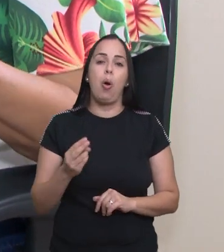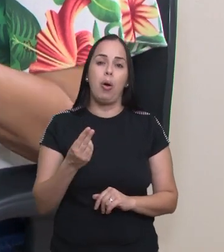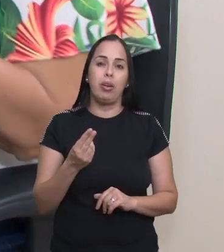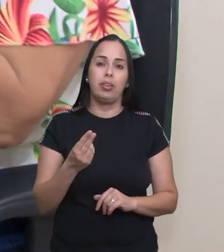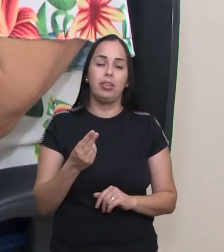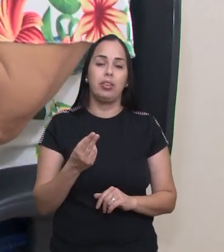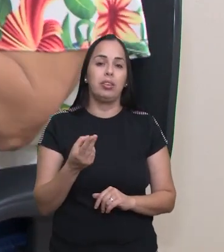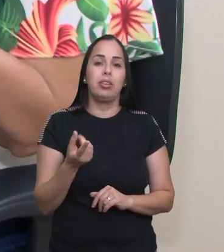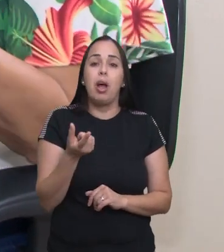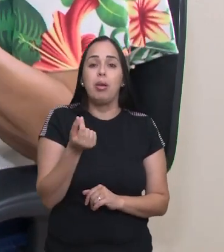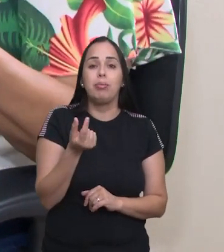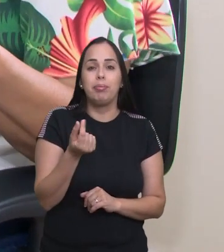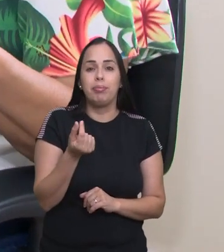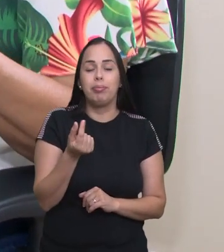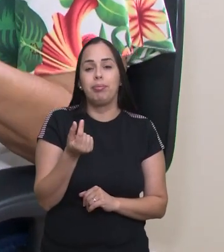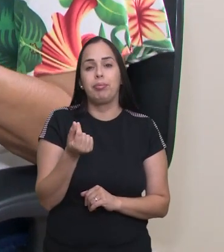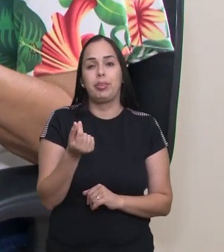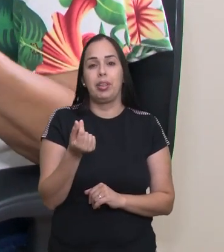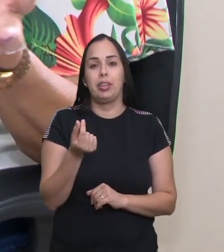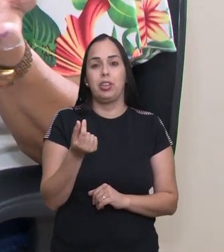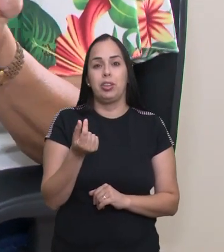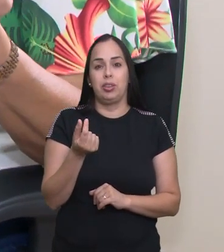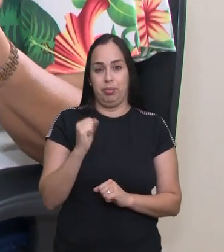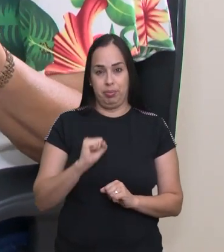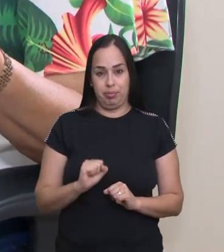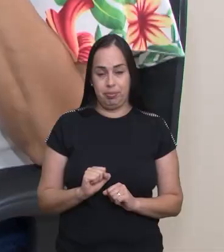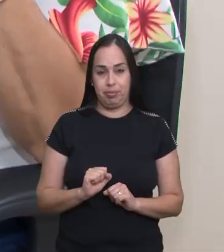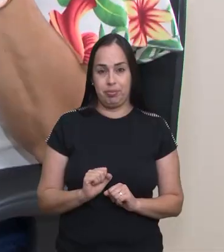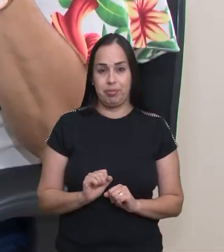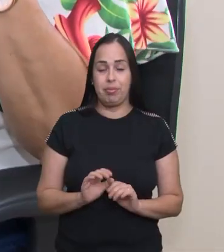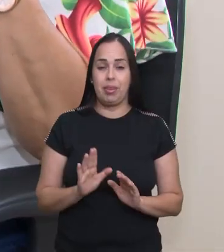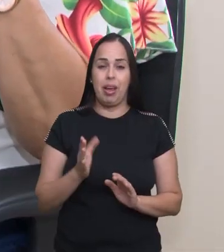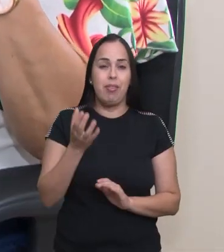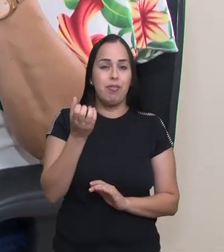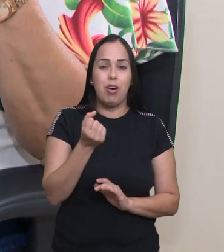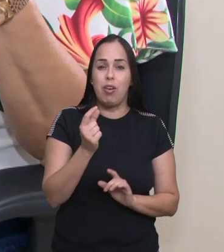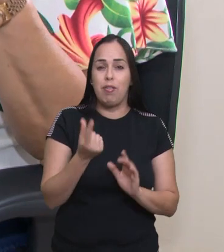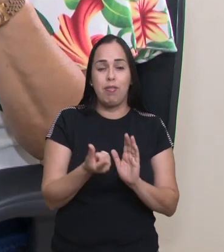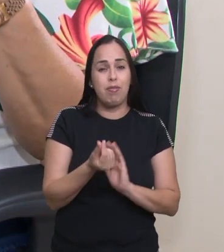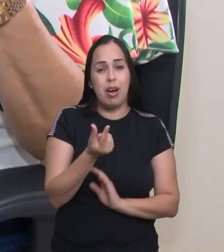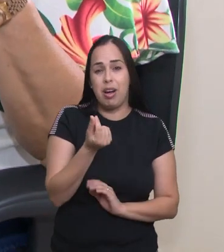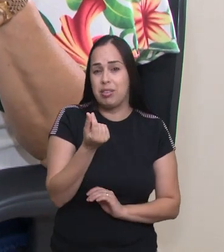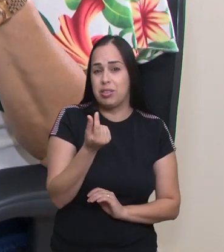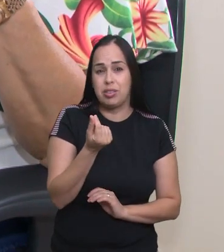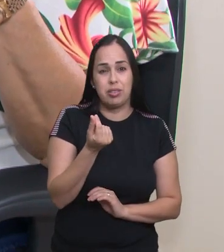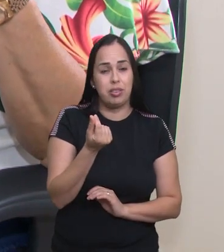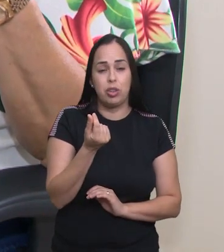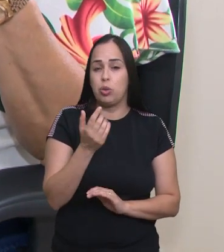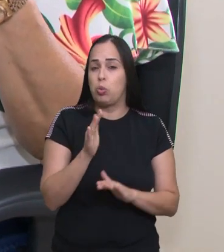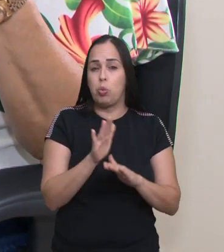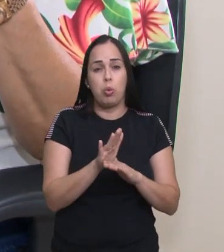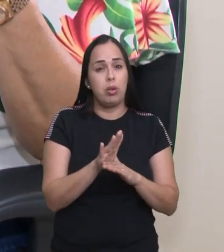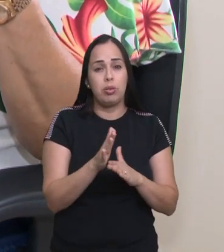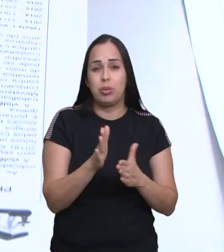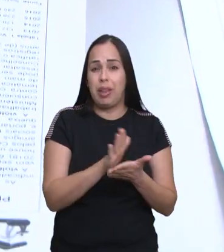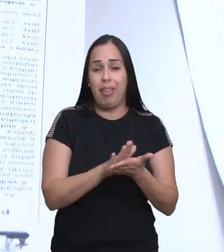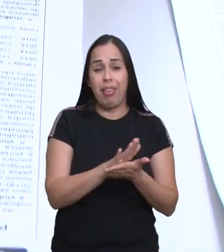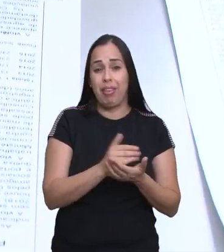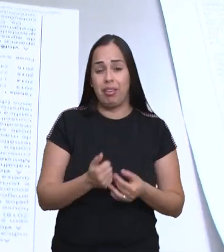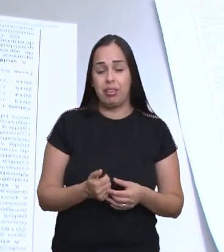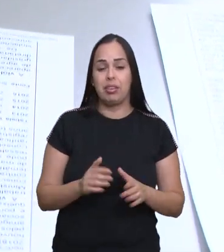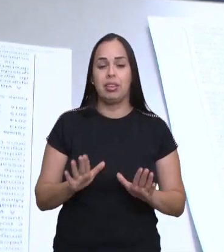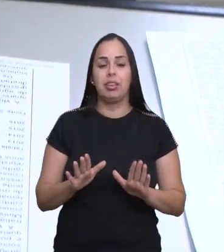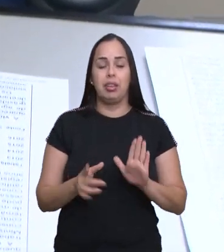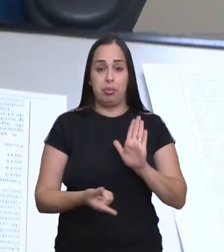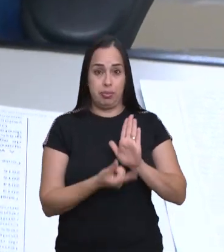ou essa renda aí de Bolsa Família. São valores que não supre as necessidades da família. Durante